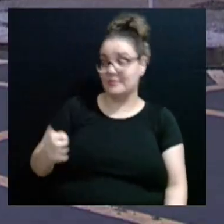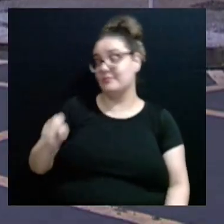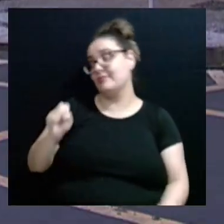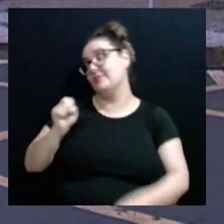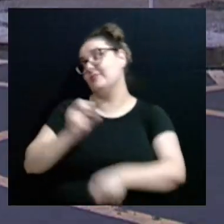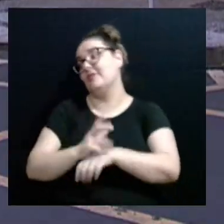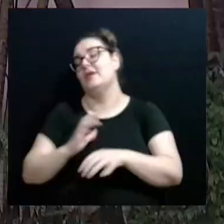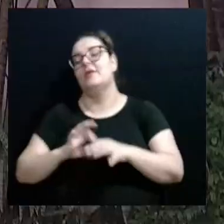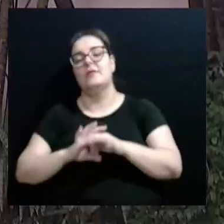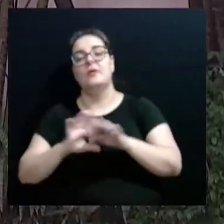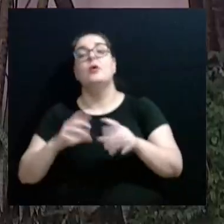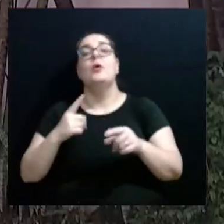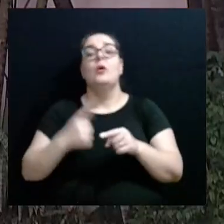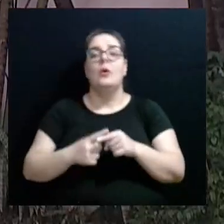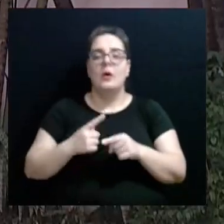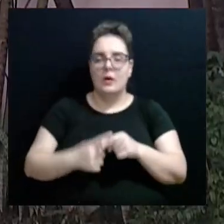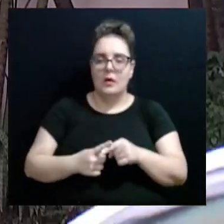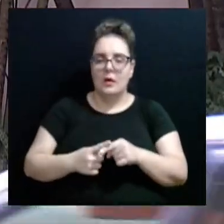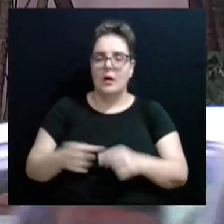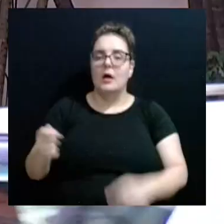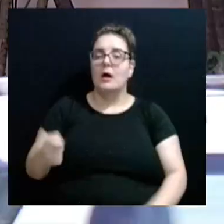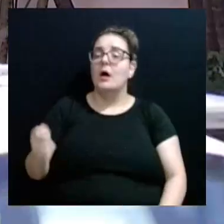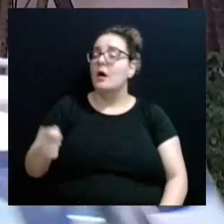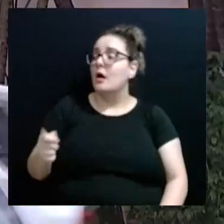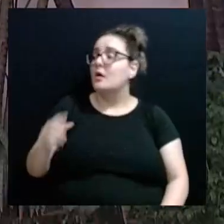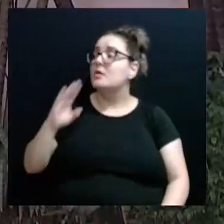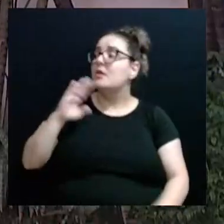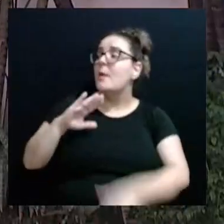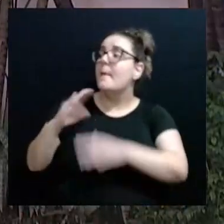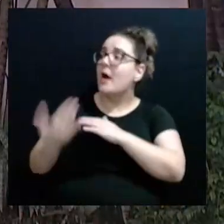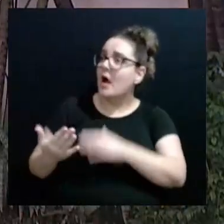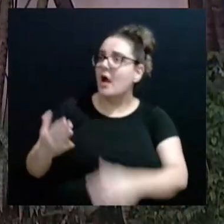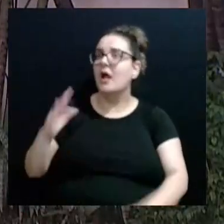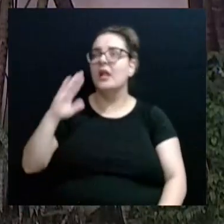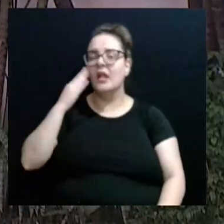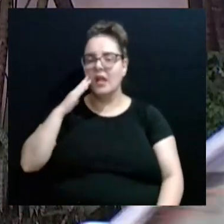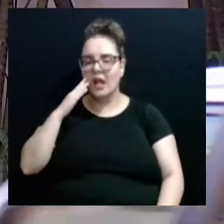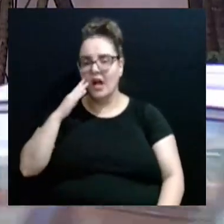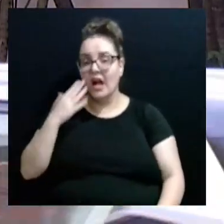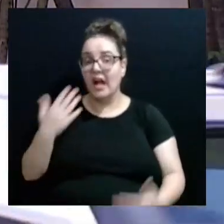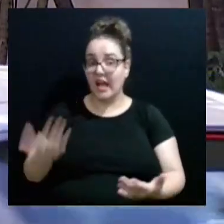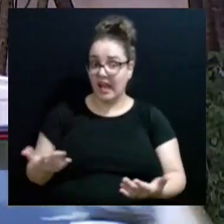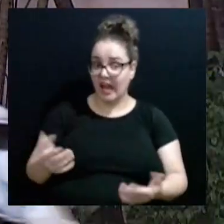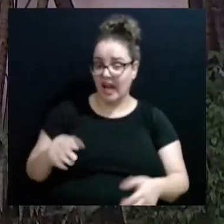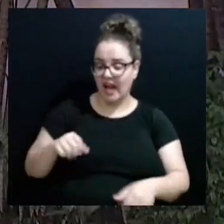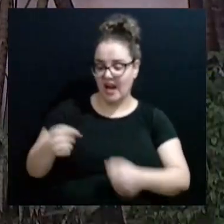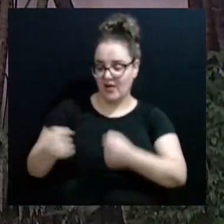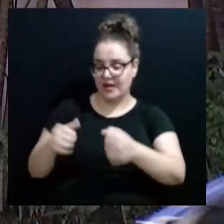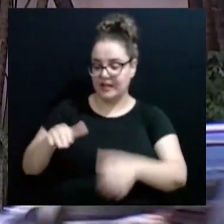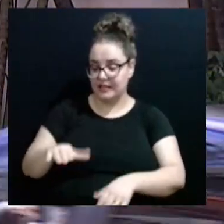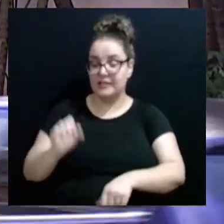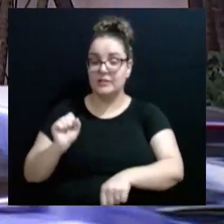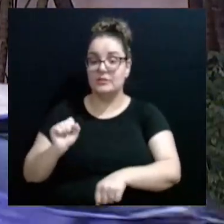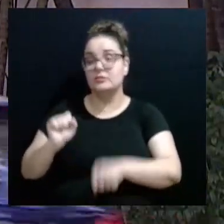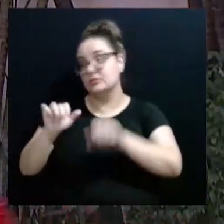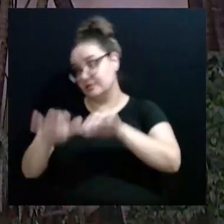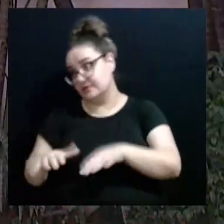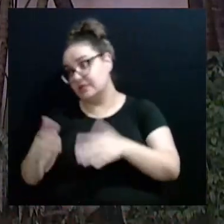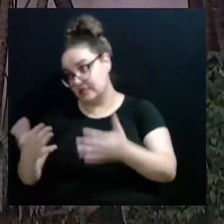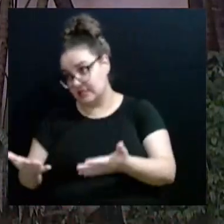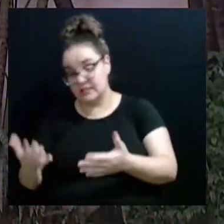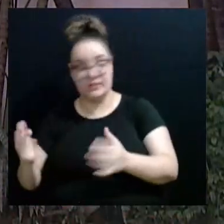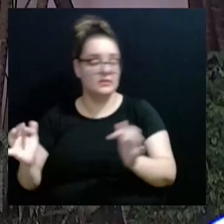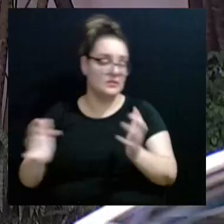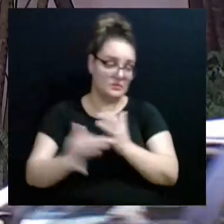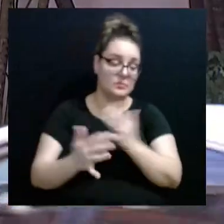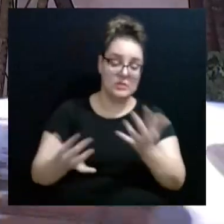quê? Porque a Associação de Bairros entendeu que a permanência, né, do público em geral aqui era um